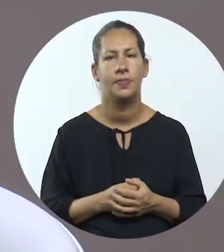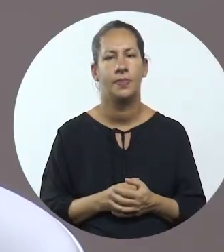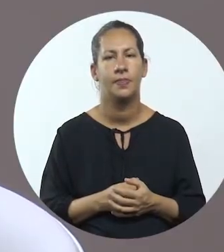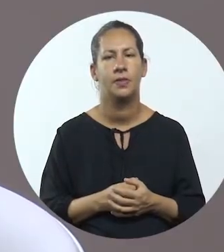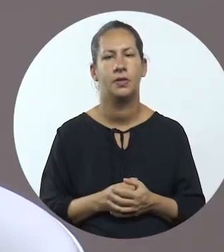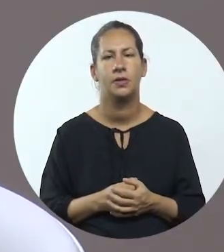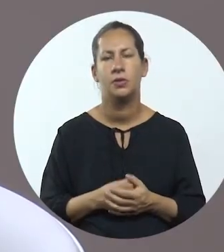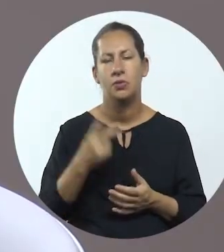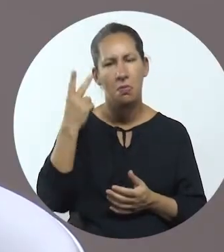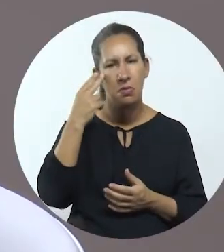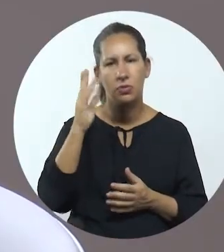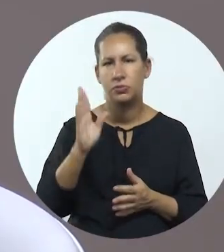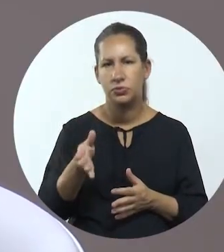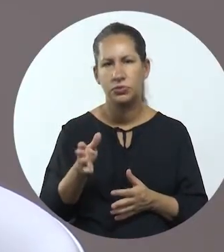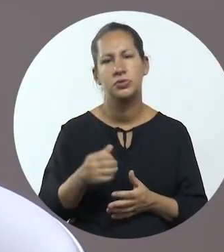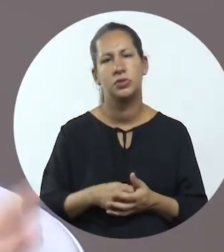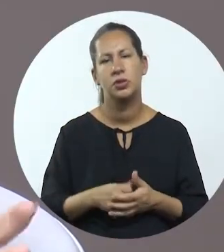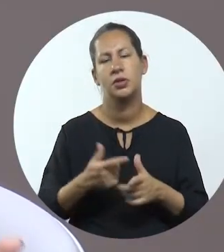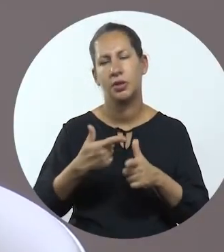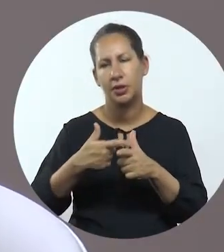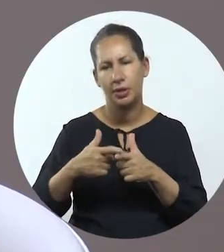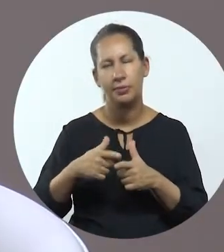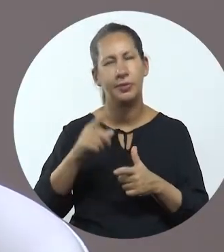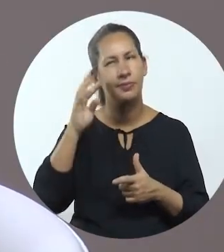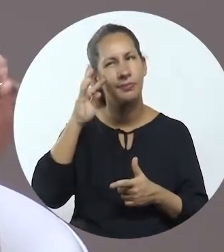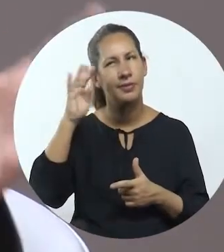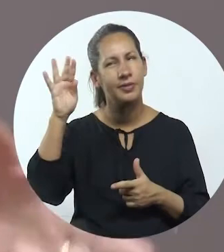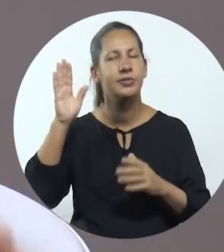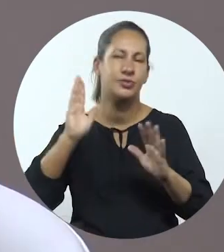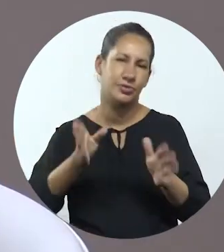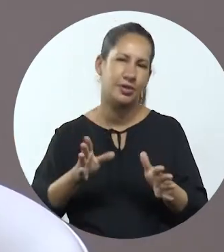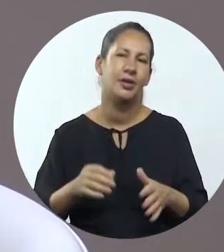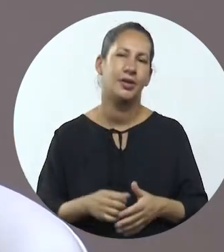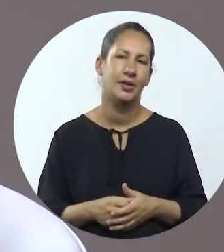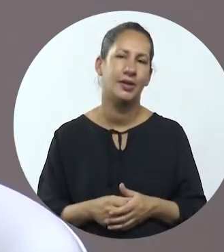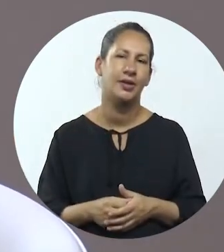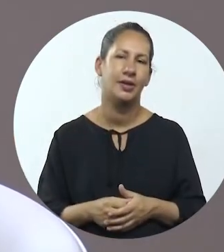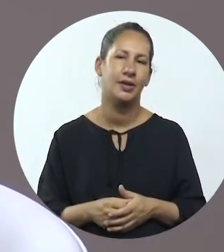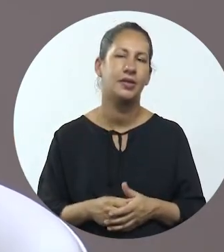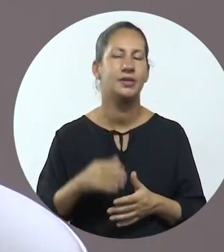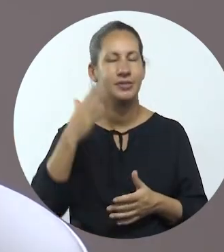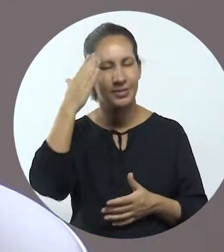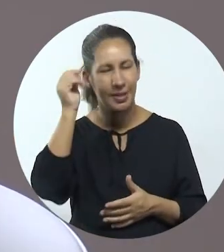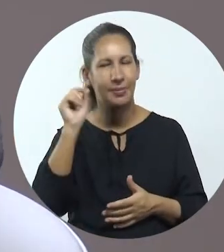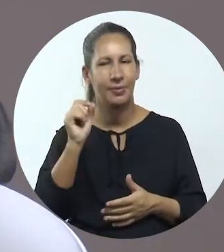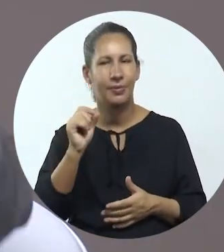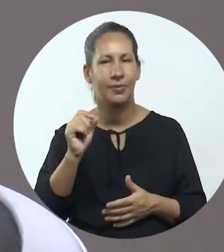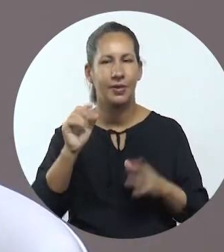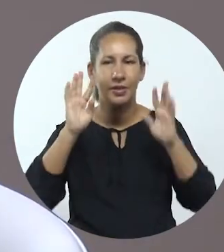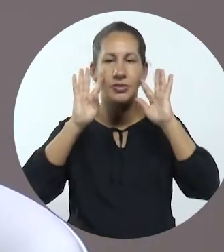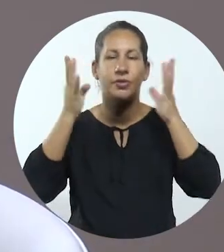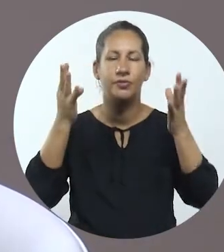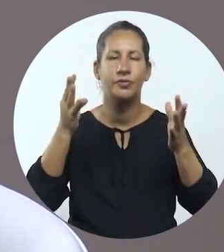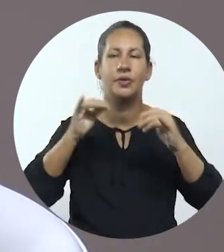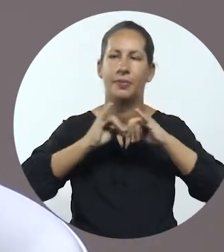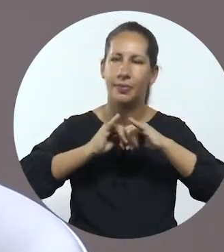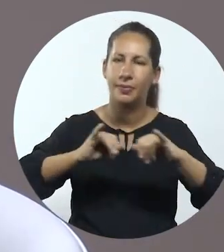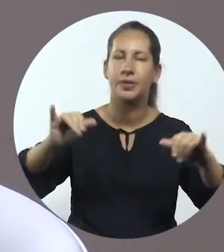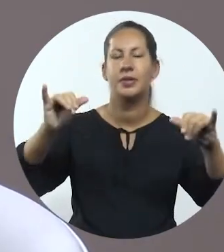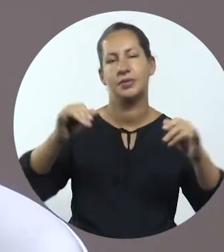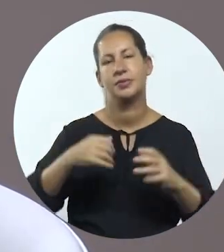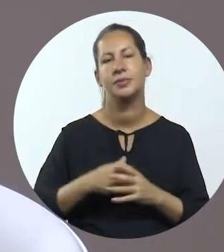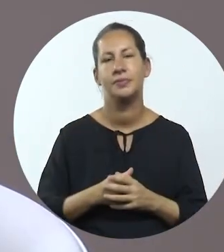estão acostumados a lidar com o direito eleitoral, eles já imaginam e já sabem até qual é o momento que essas resoluções elas são